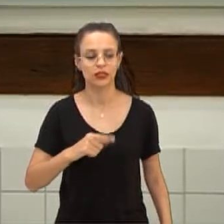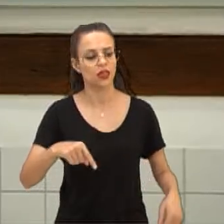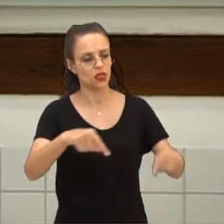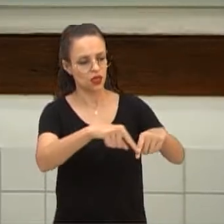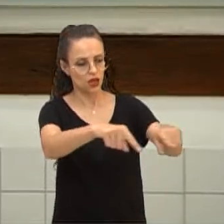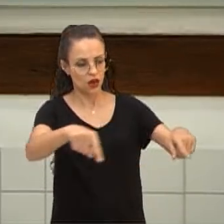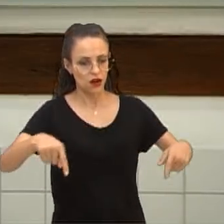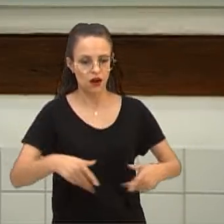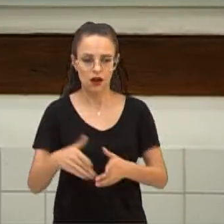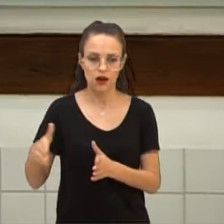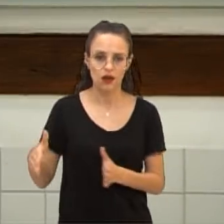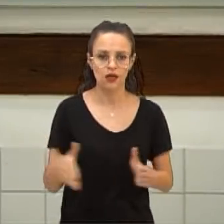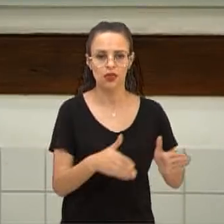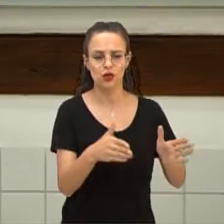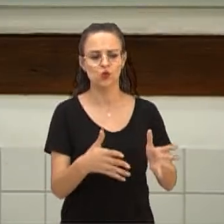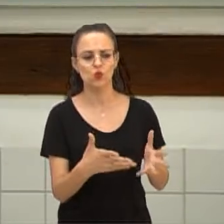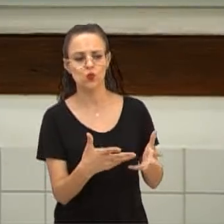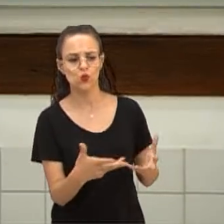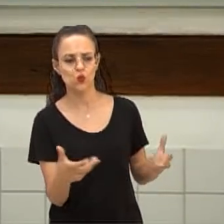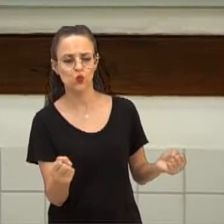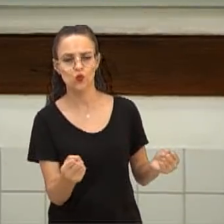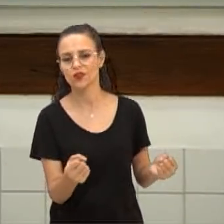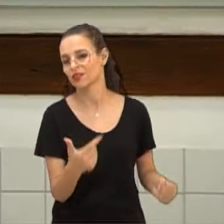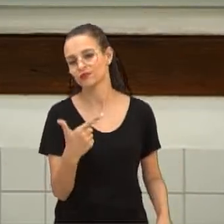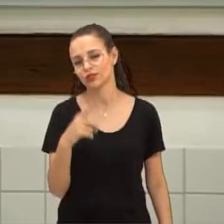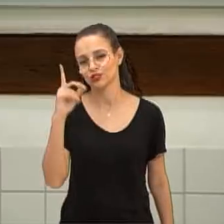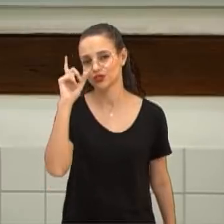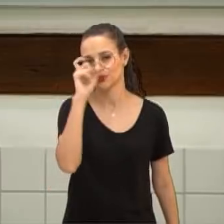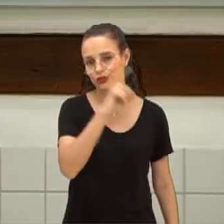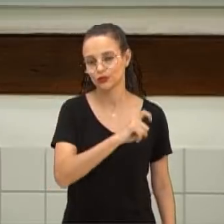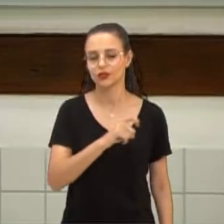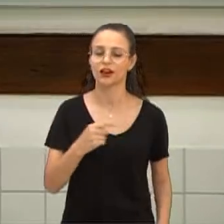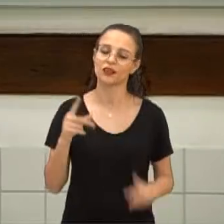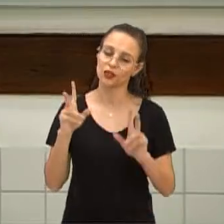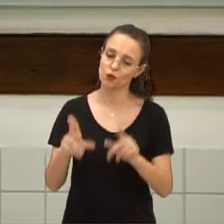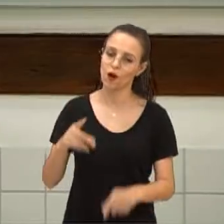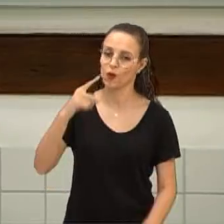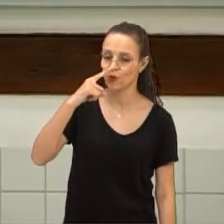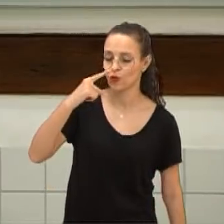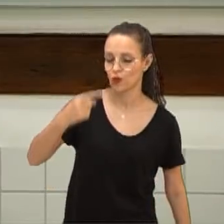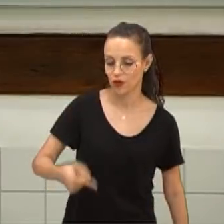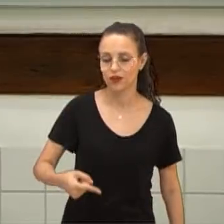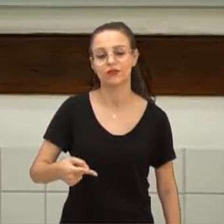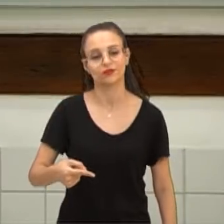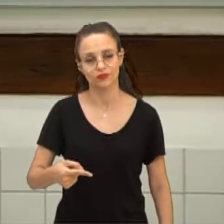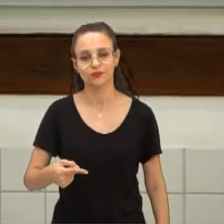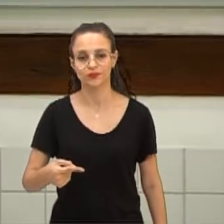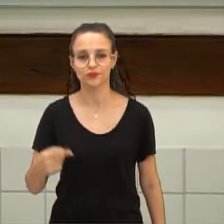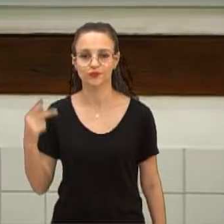lagos muito rasos, ele não vai ter tanta dificuldade quanto teve